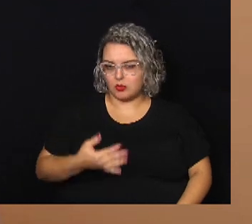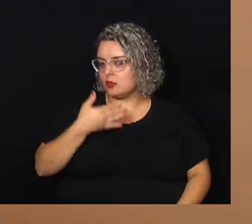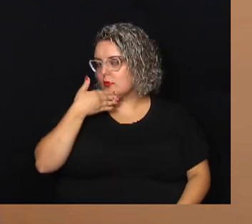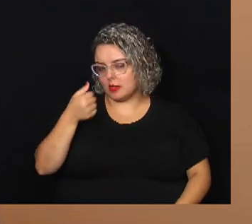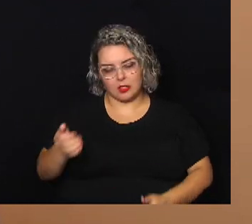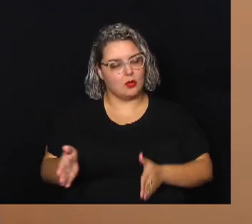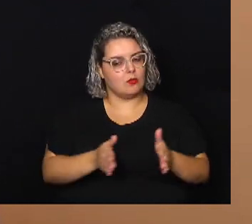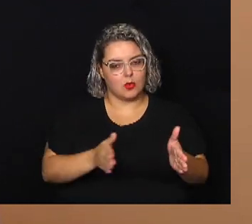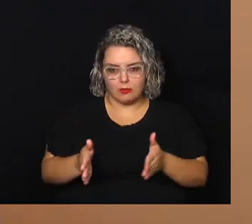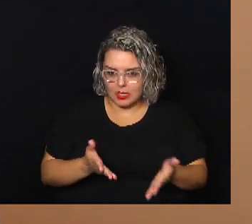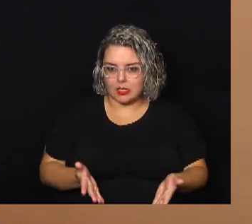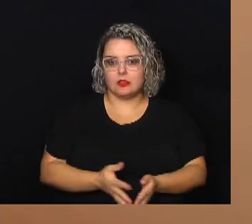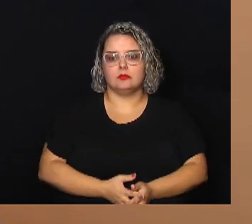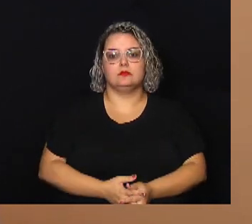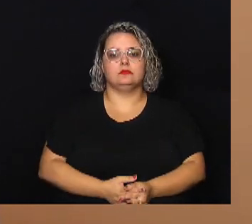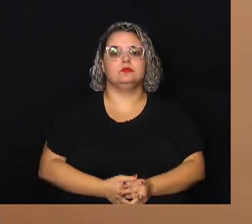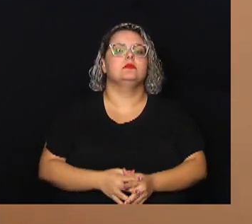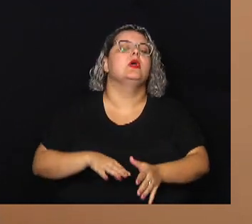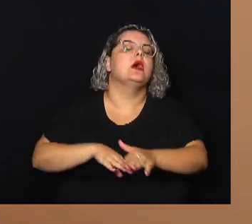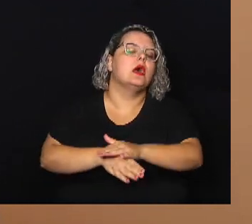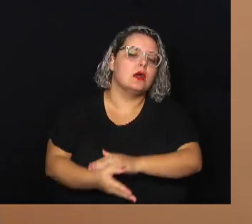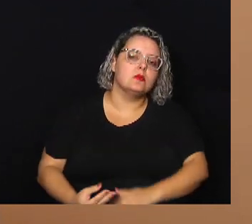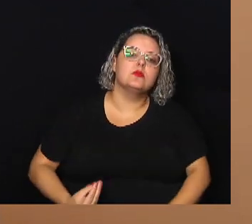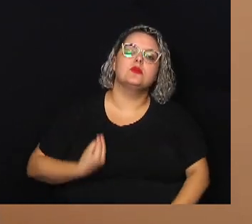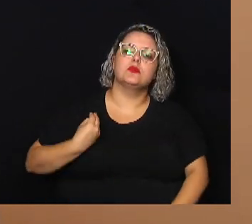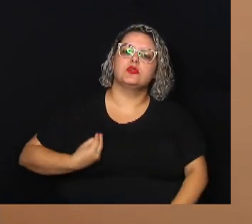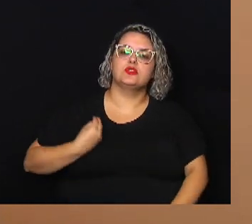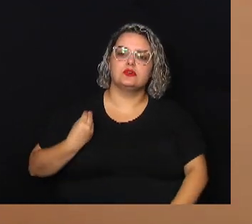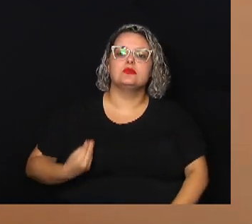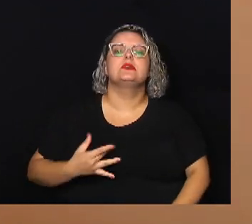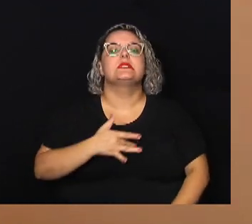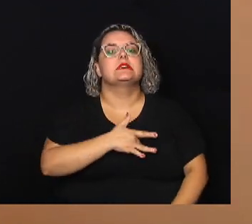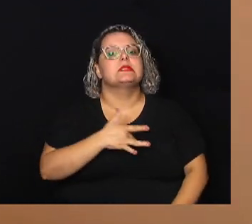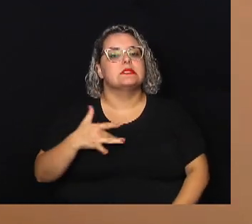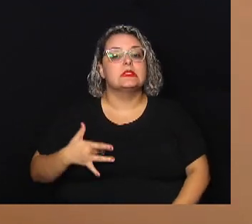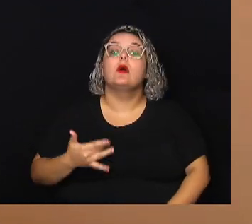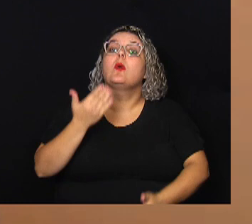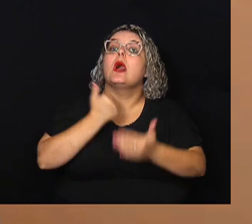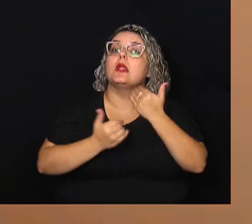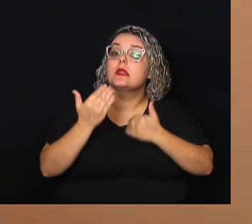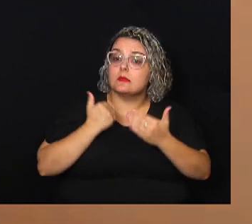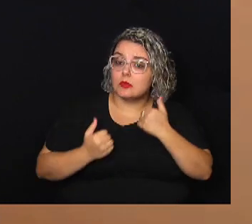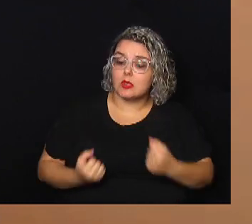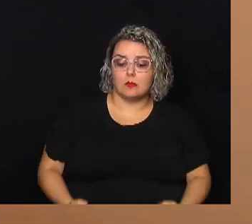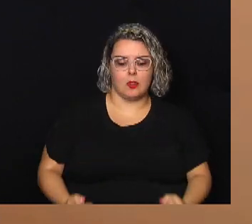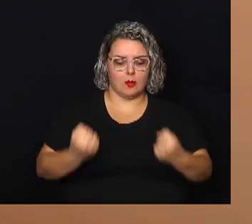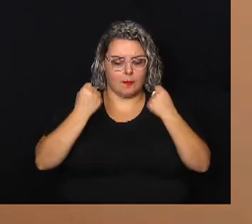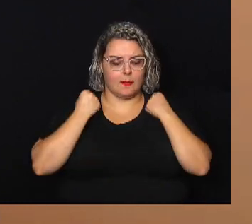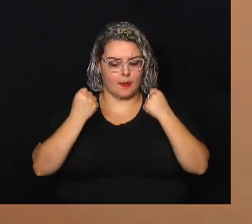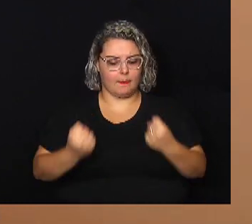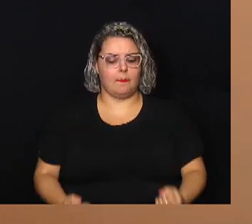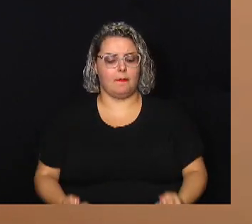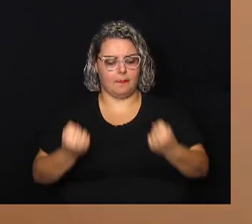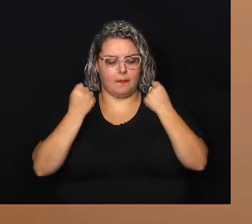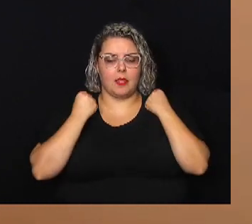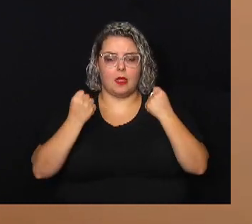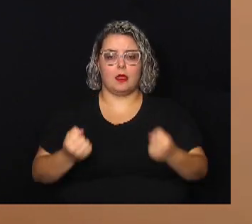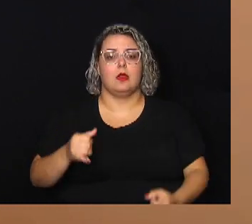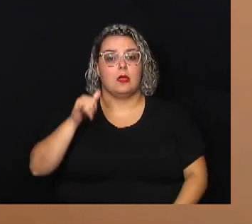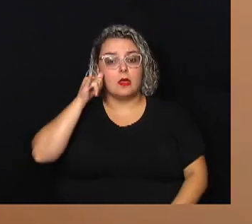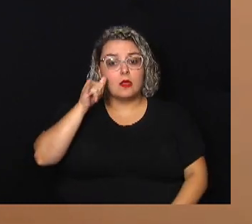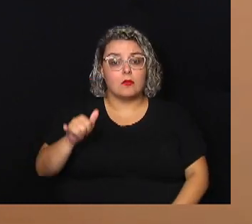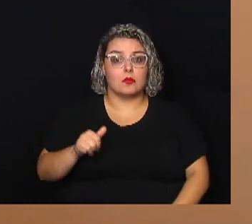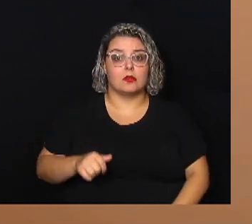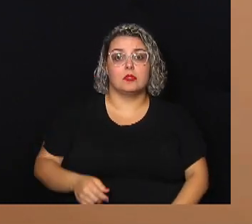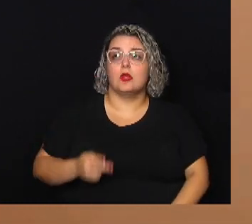cenário, hábitos de vida saudáveis, alimentação, exercício físico, evitar